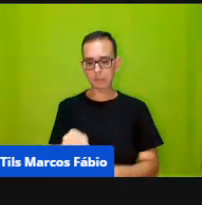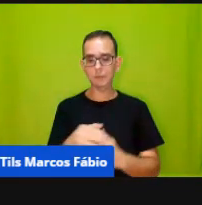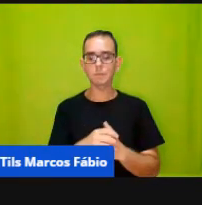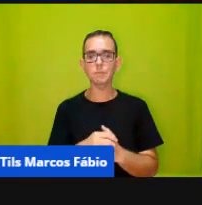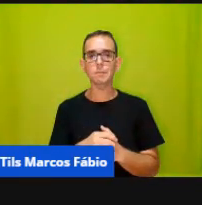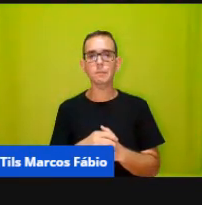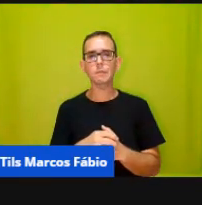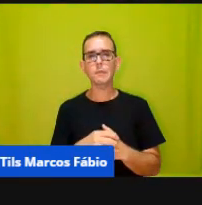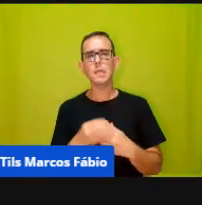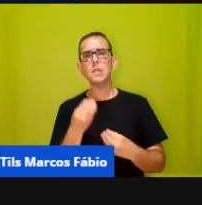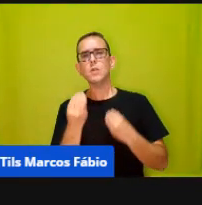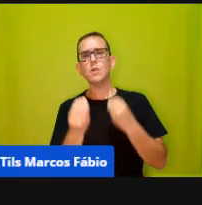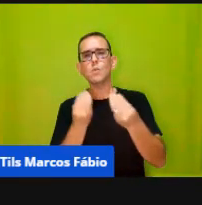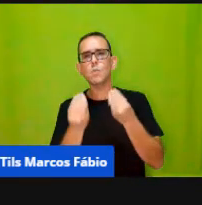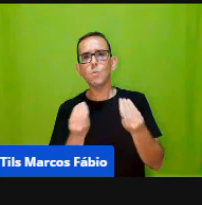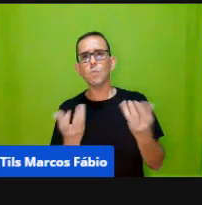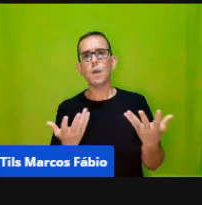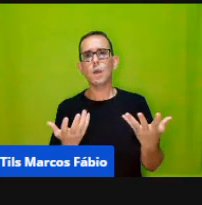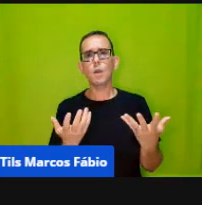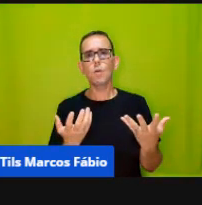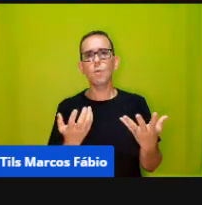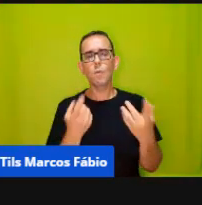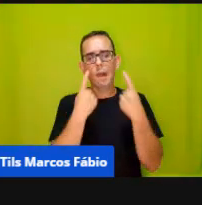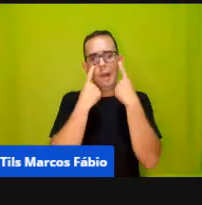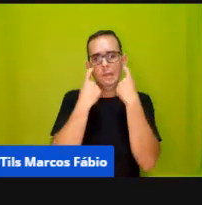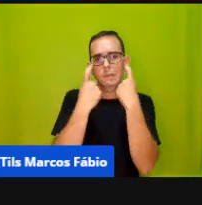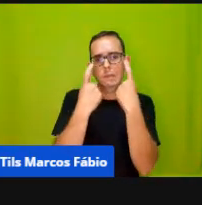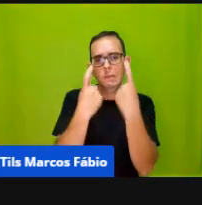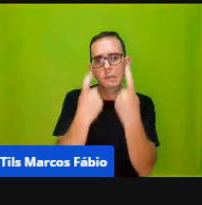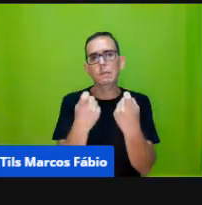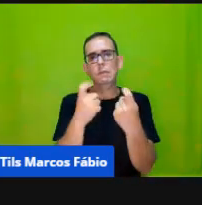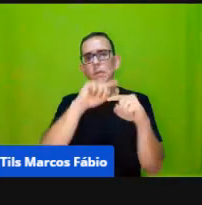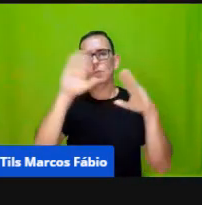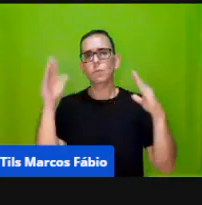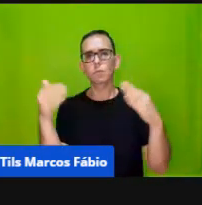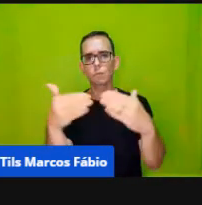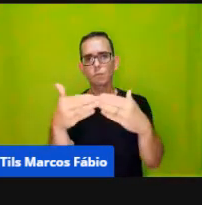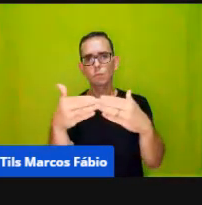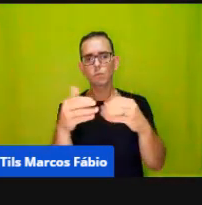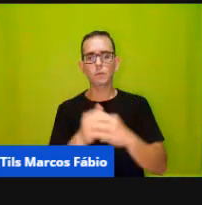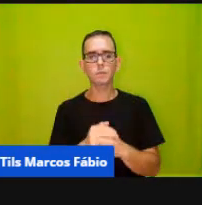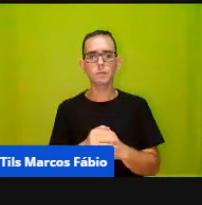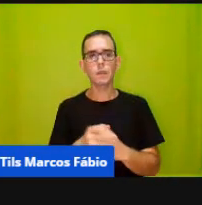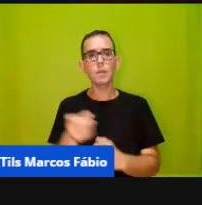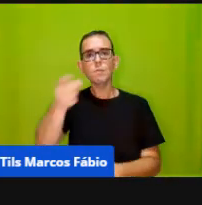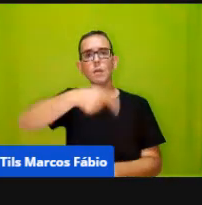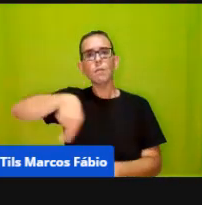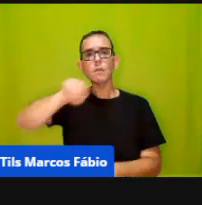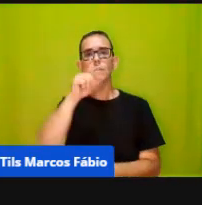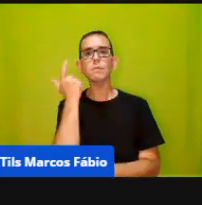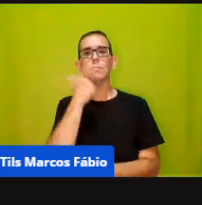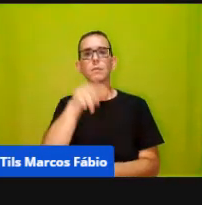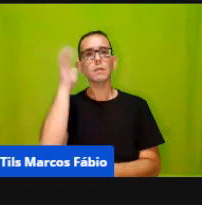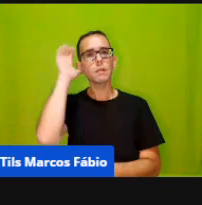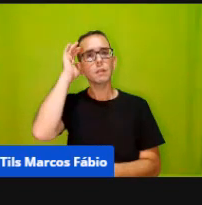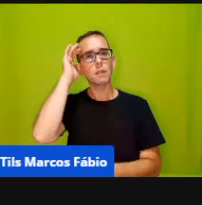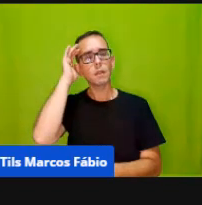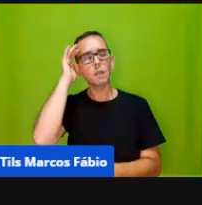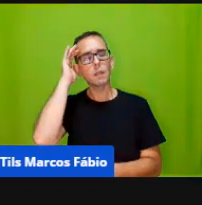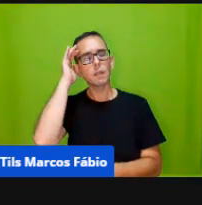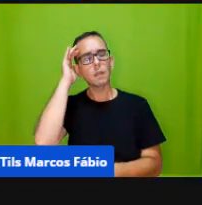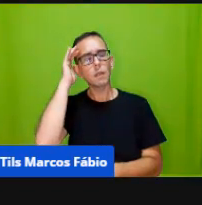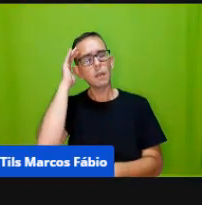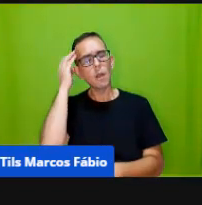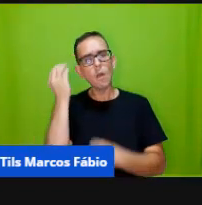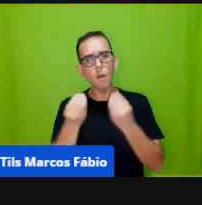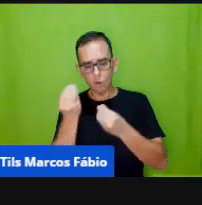é a intenção disso tudo, para que vocês entendam de onde a gente